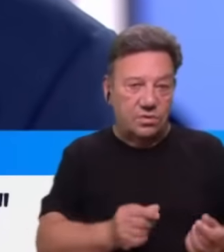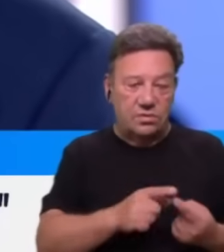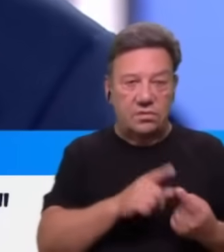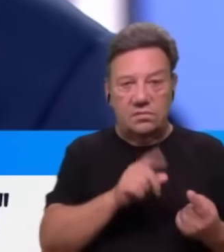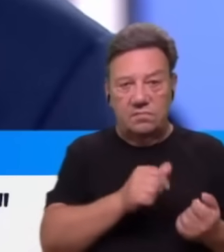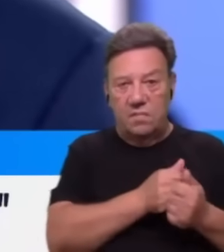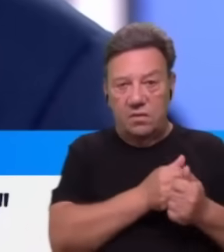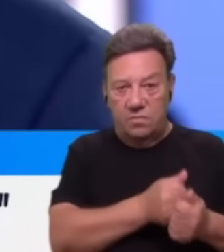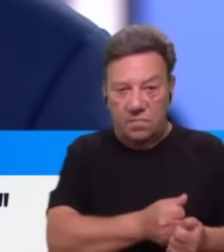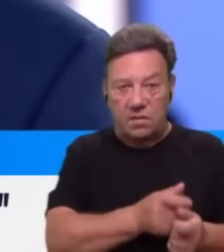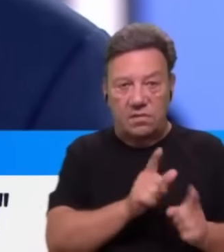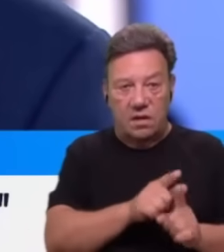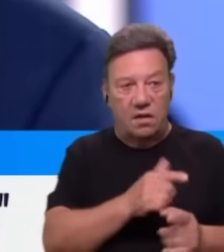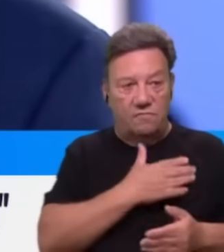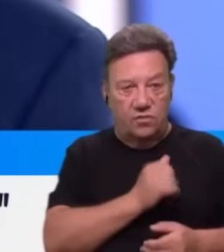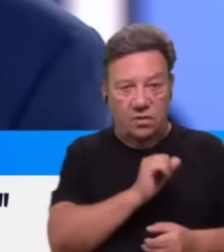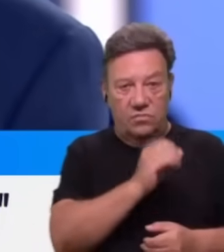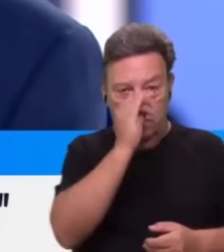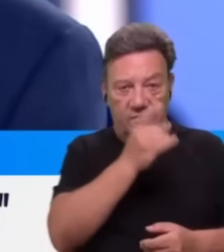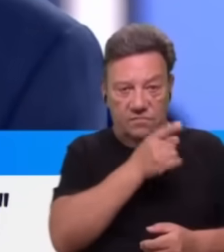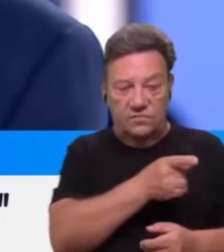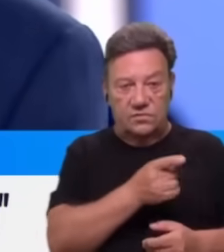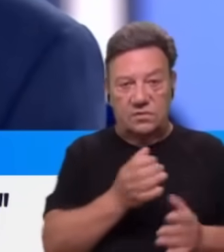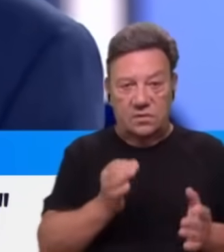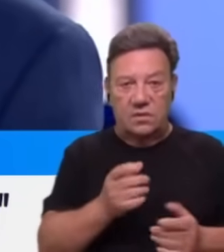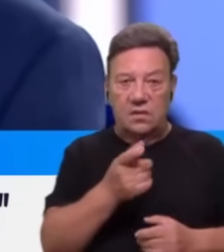acompanhando aquela que é a vontade